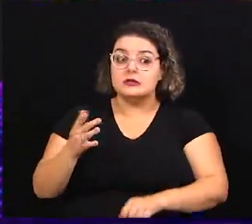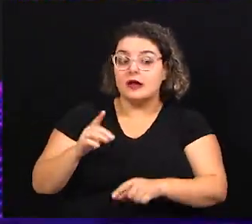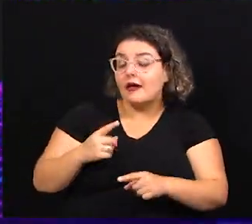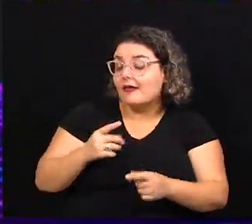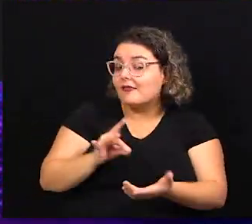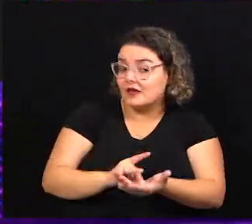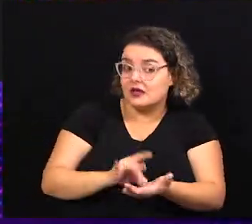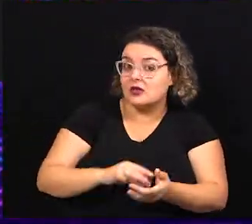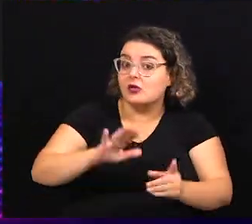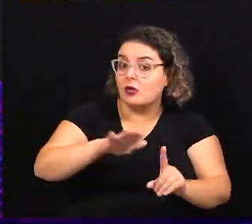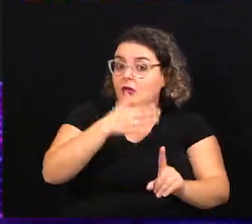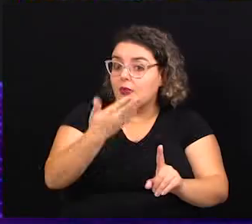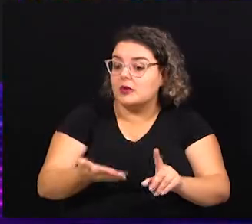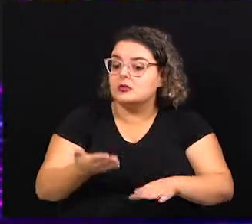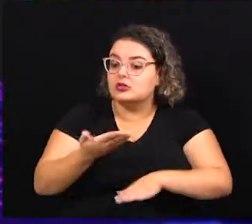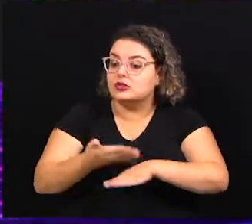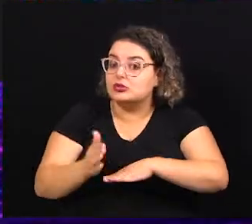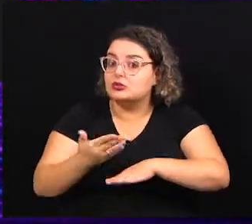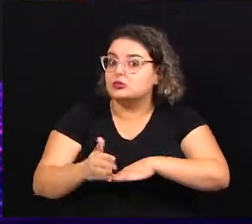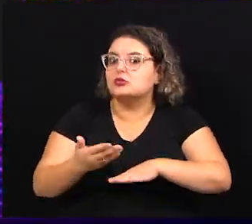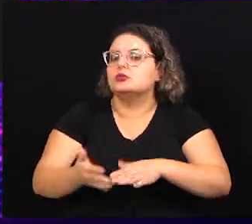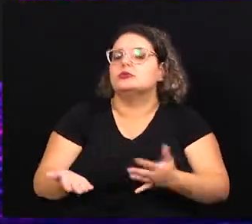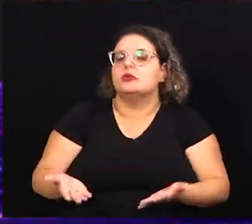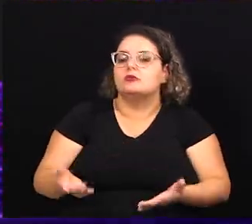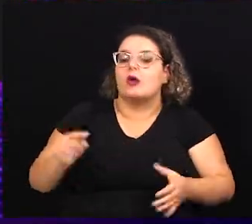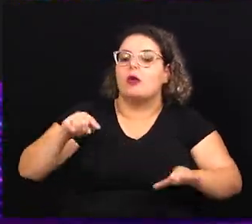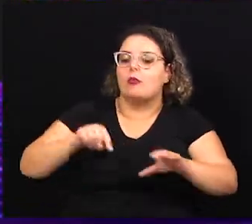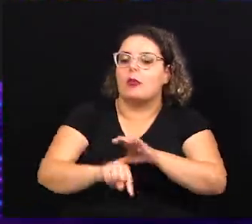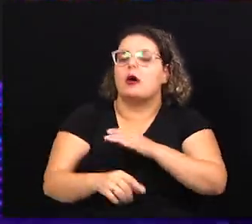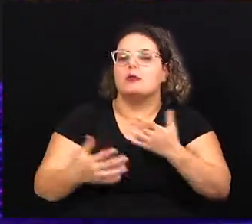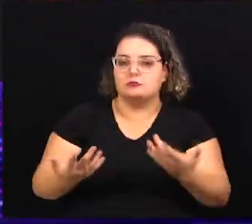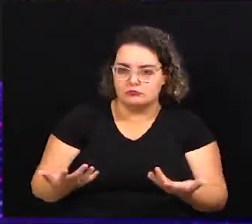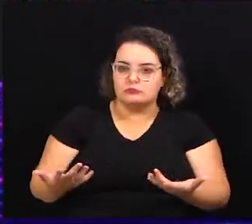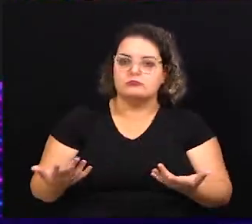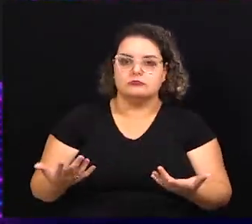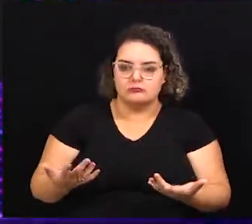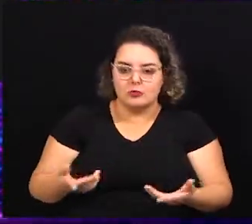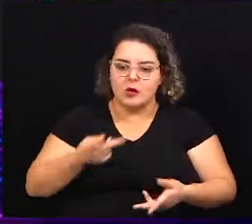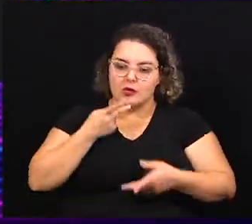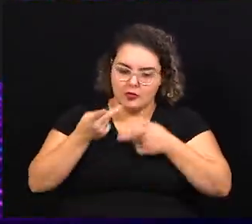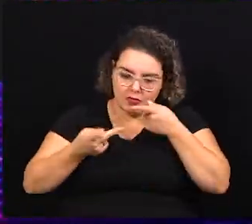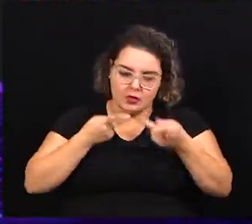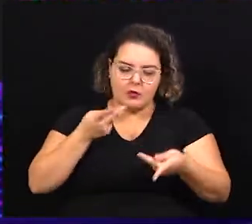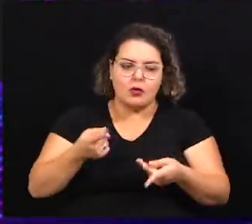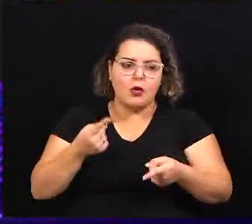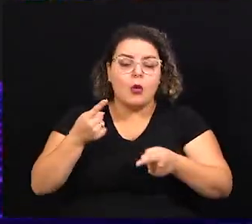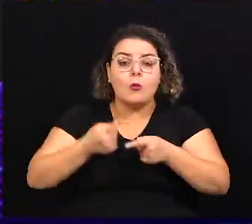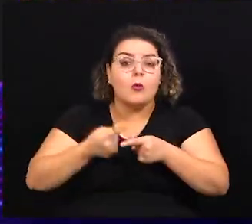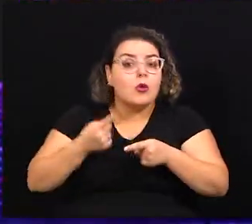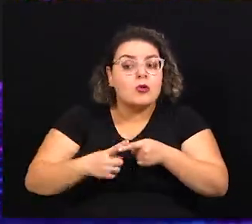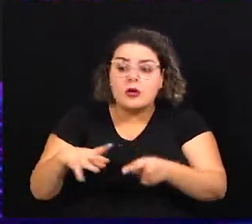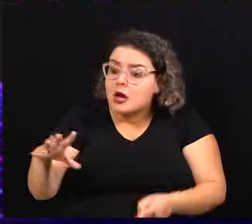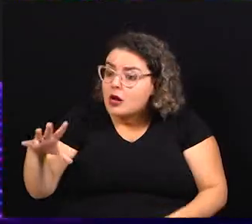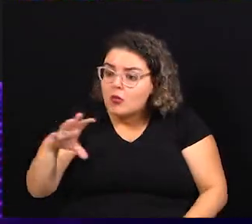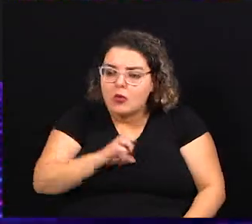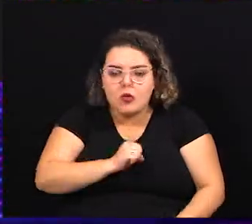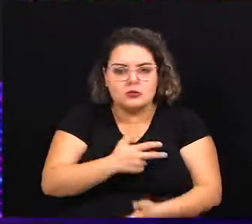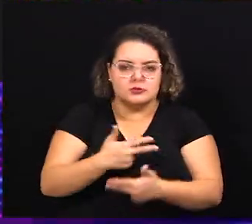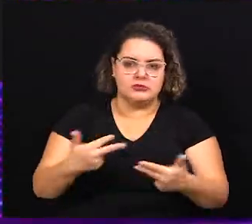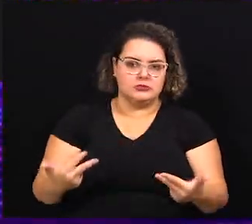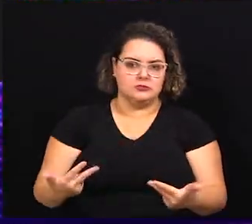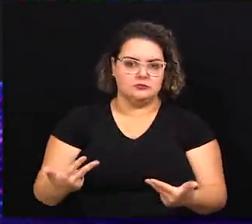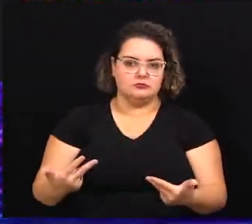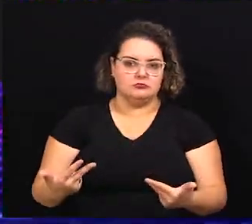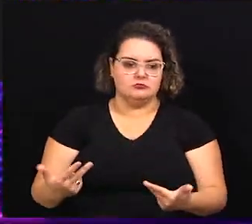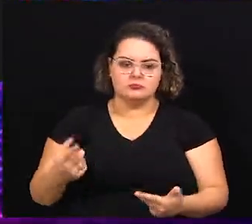isso, ele é uma homenagem a isso, ele vai fundo na questão. Como eu falei, por exemplo, no começo, assim, eu comentei sobre por que eu gosto tanto